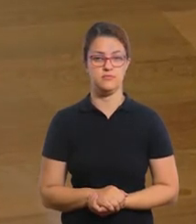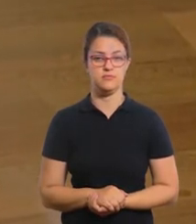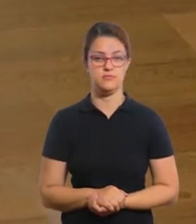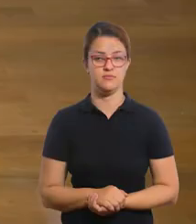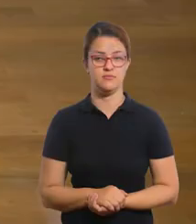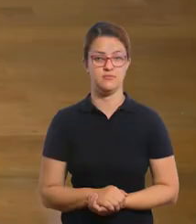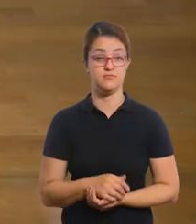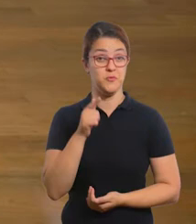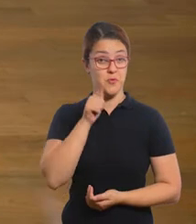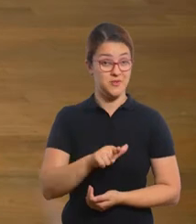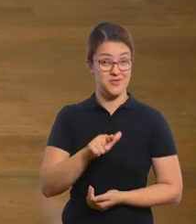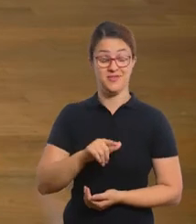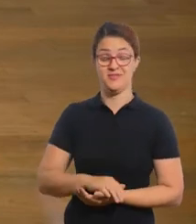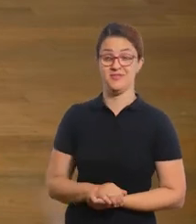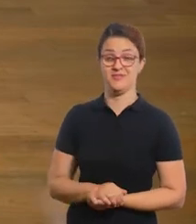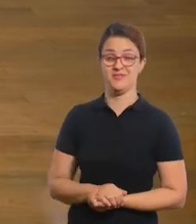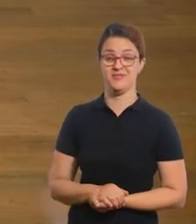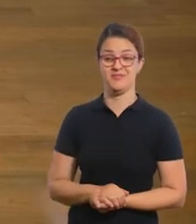Ganhei, Miriam!